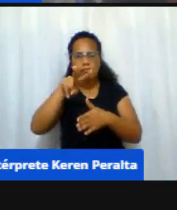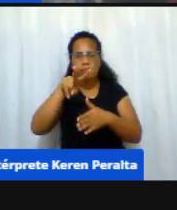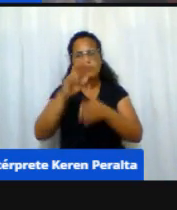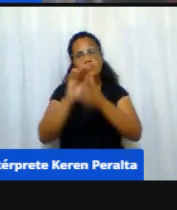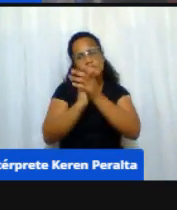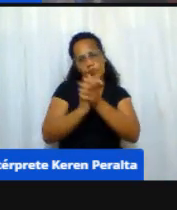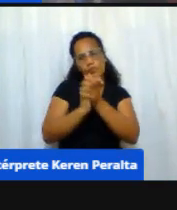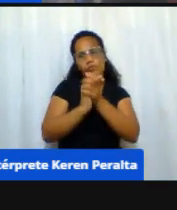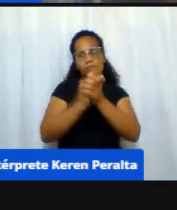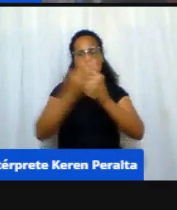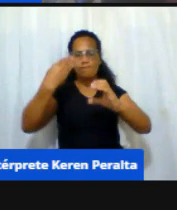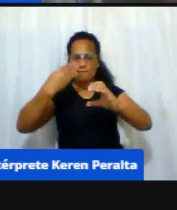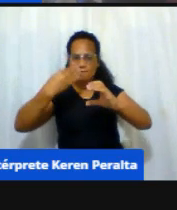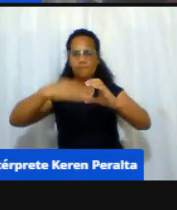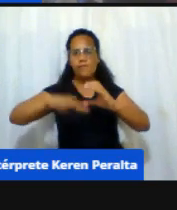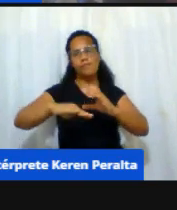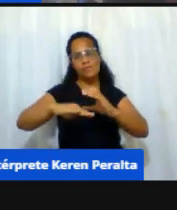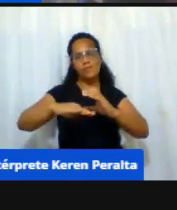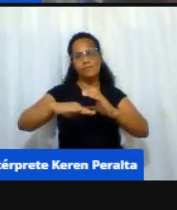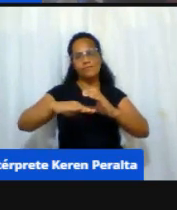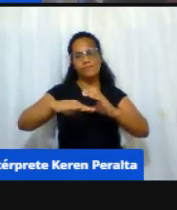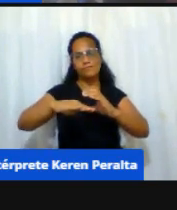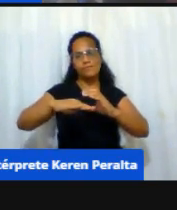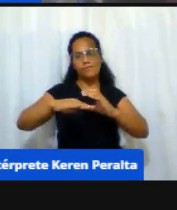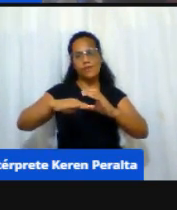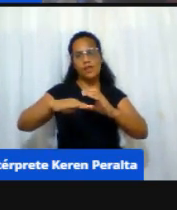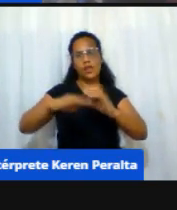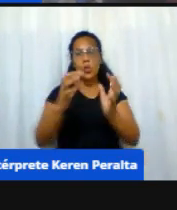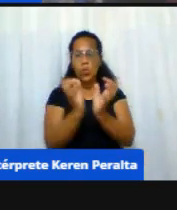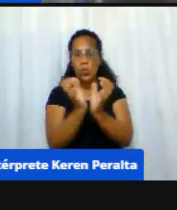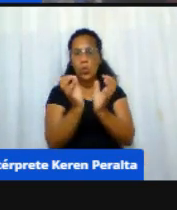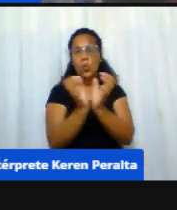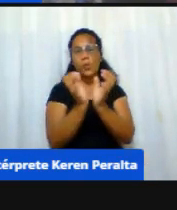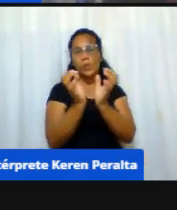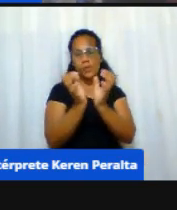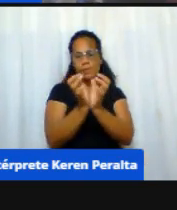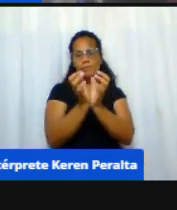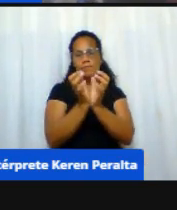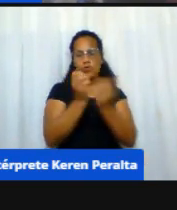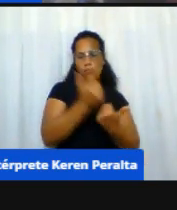do suporte tecnológico, a qual aproveito para agradecer o empenho,